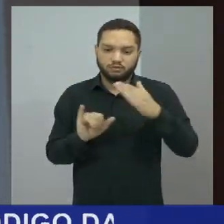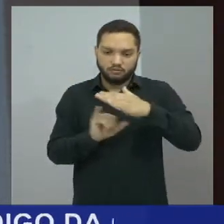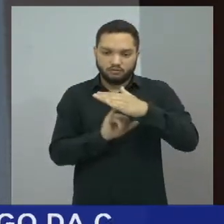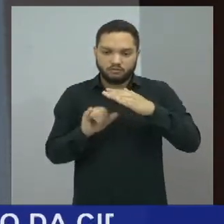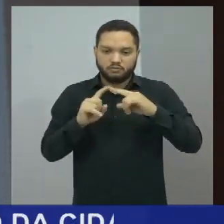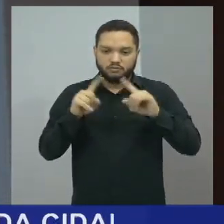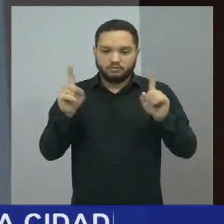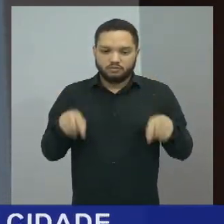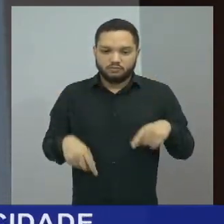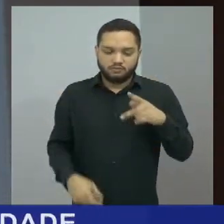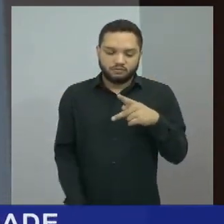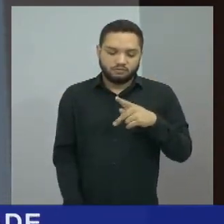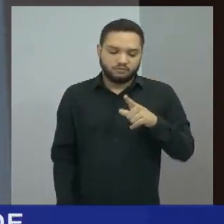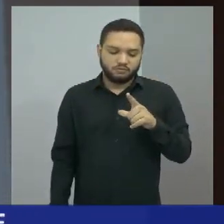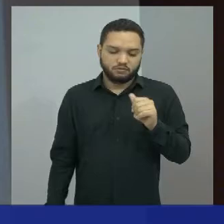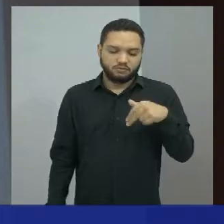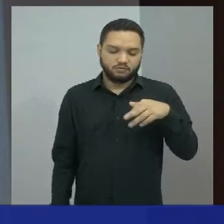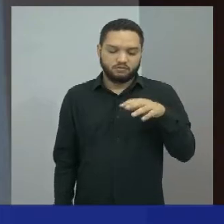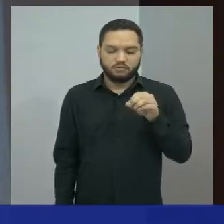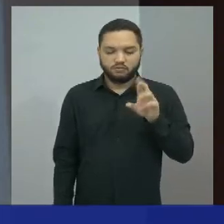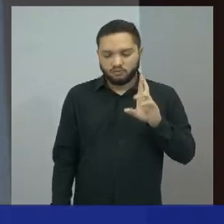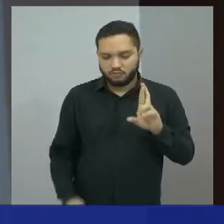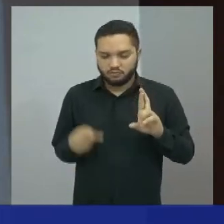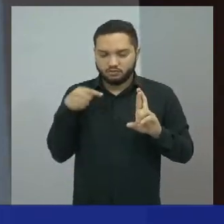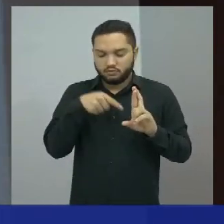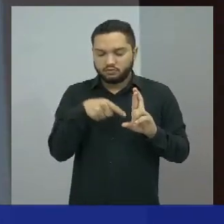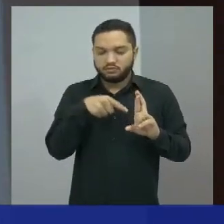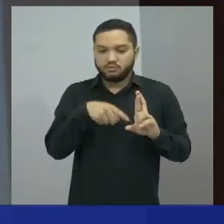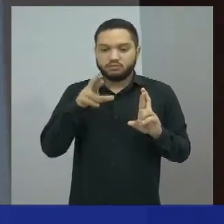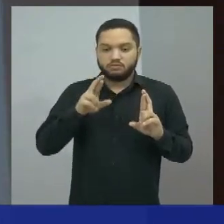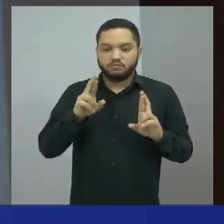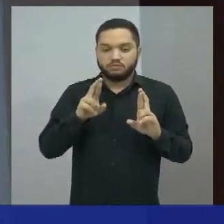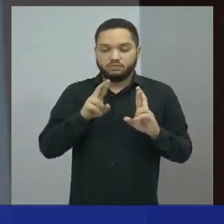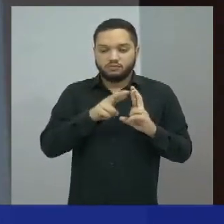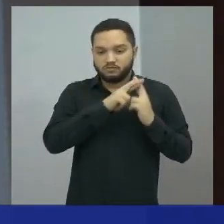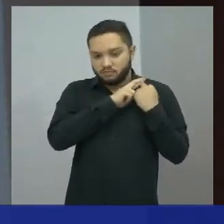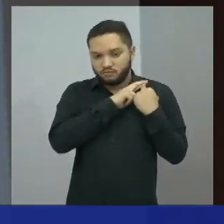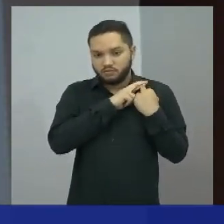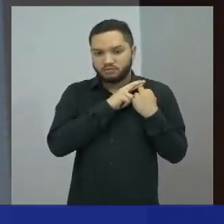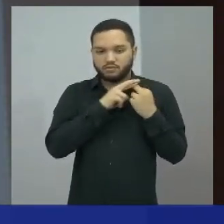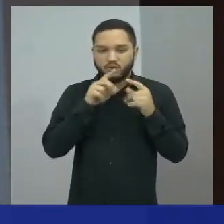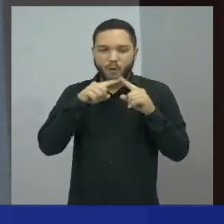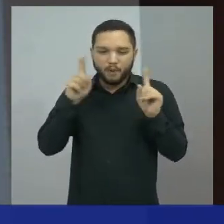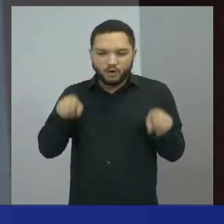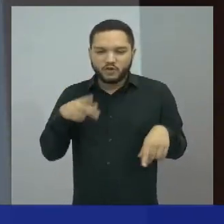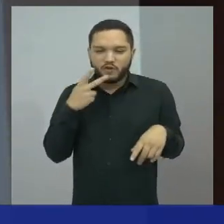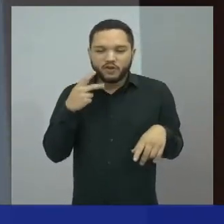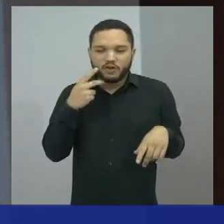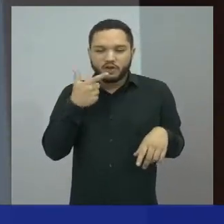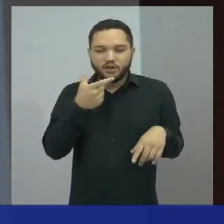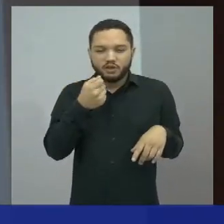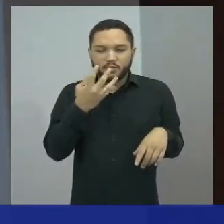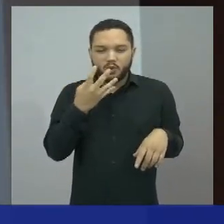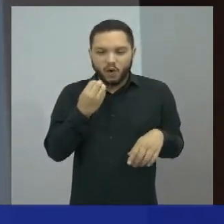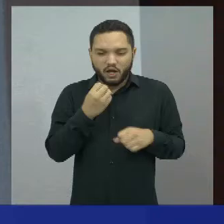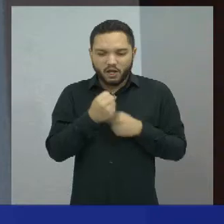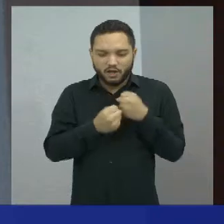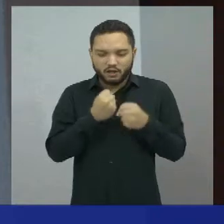Planejamento e Planfor, que é responsável pelo Fortaleza 2040, fez uma grande